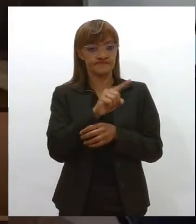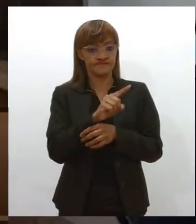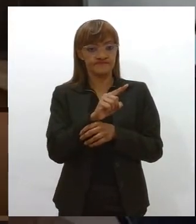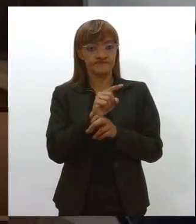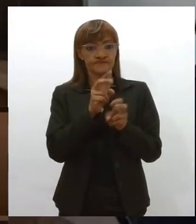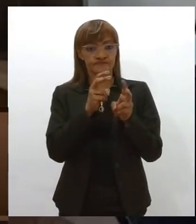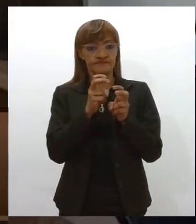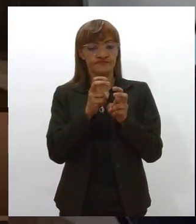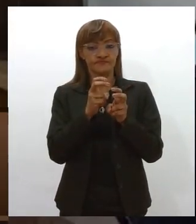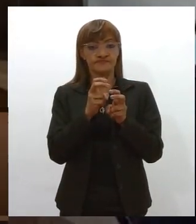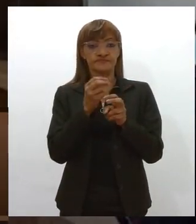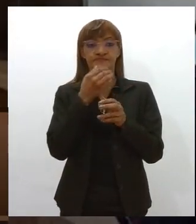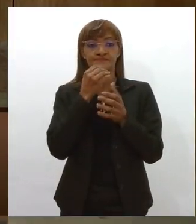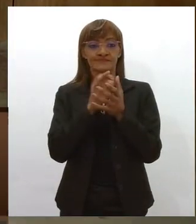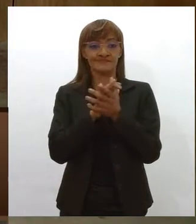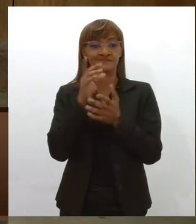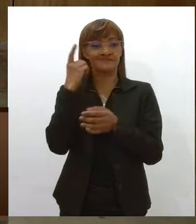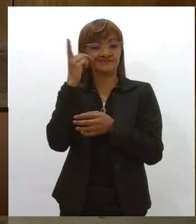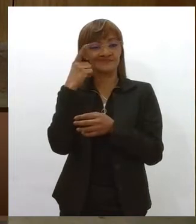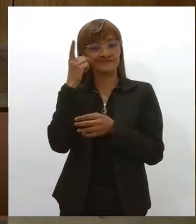deputada.